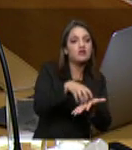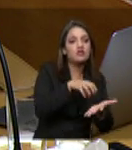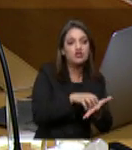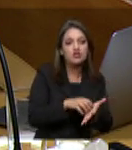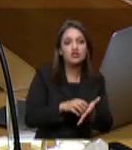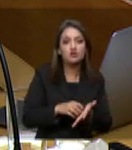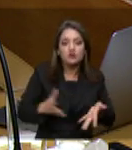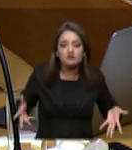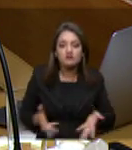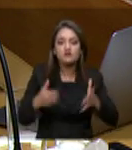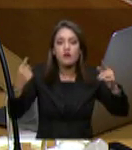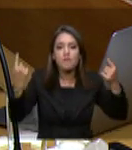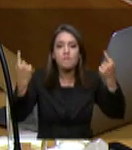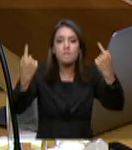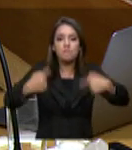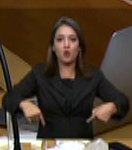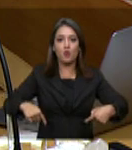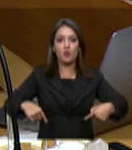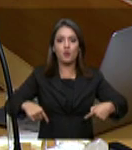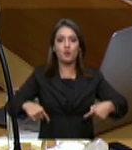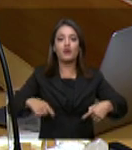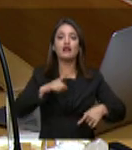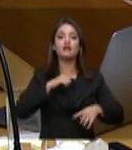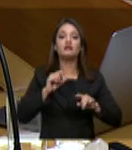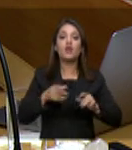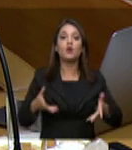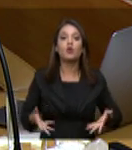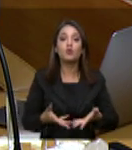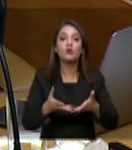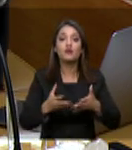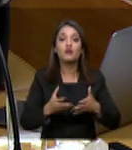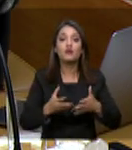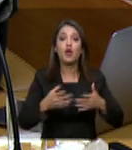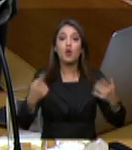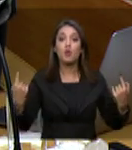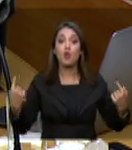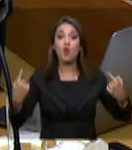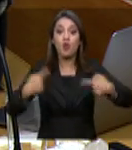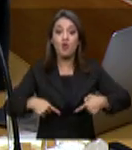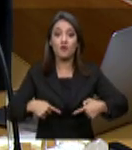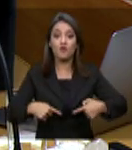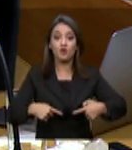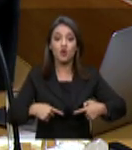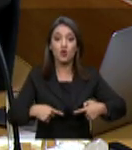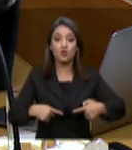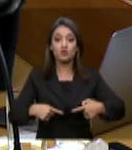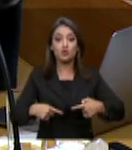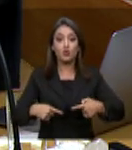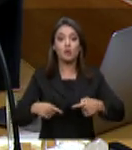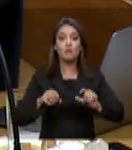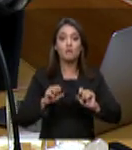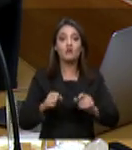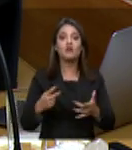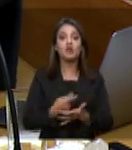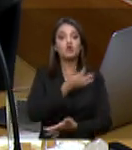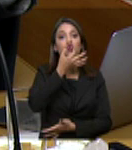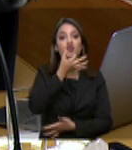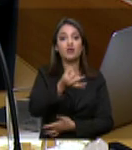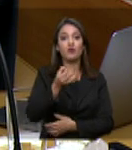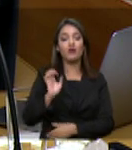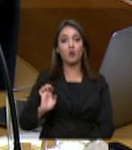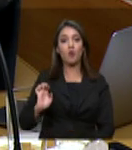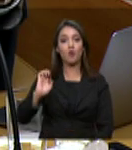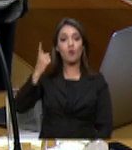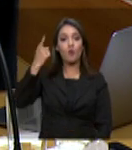há uma clara investigação a um confronto sugerindo prisão do